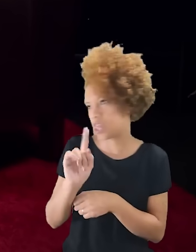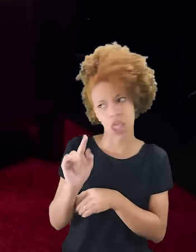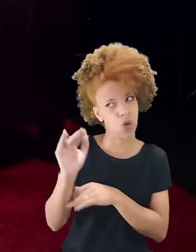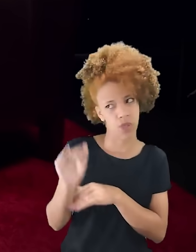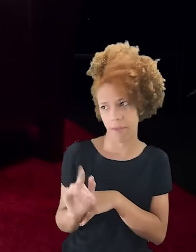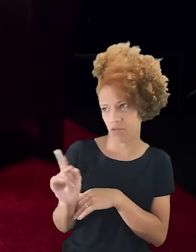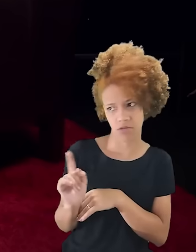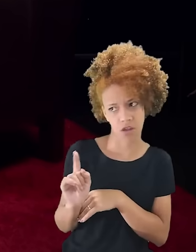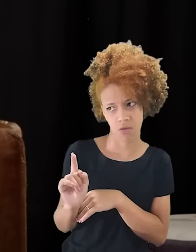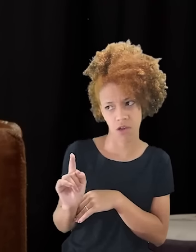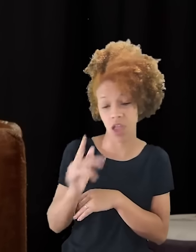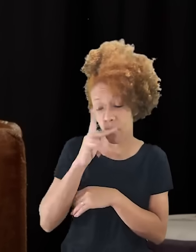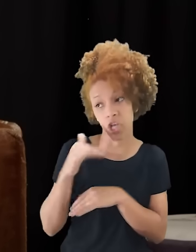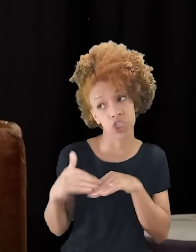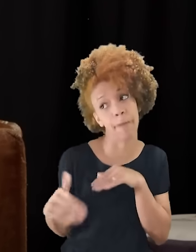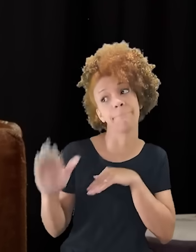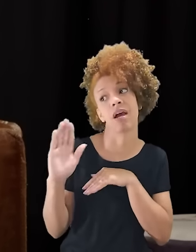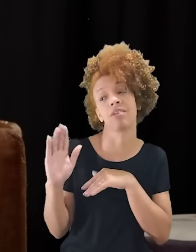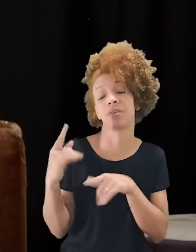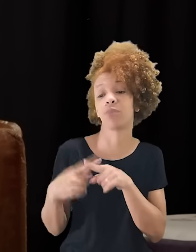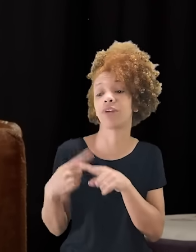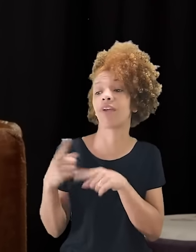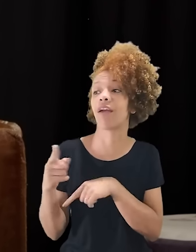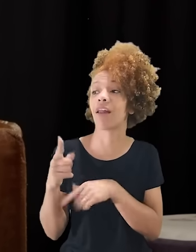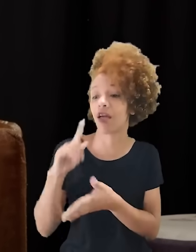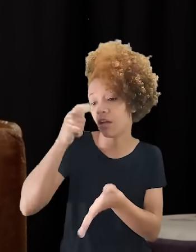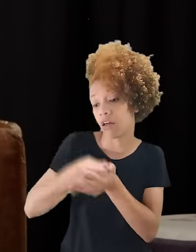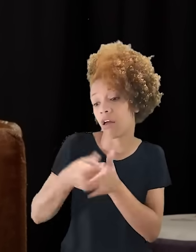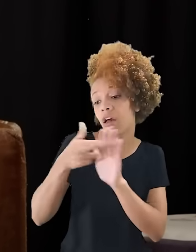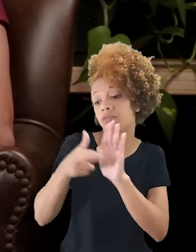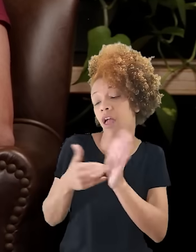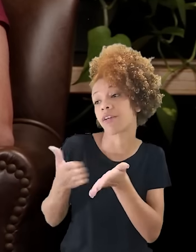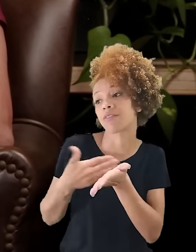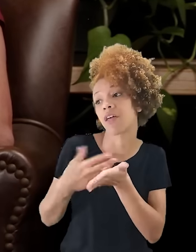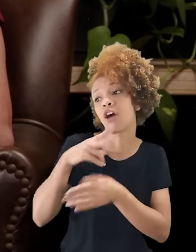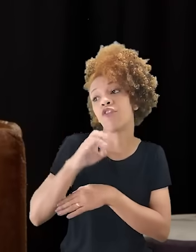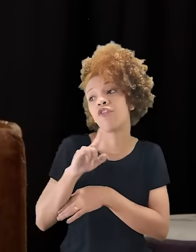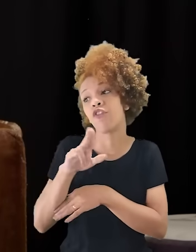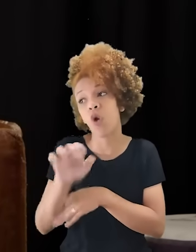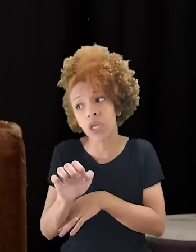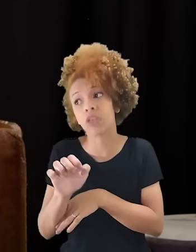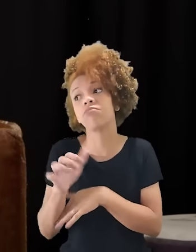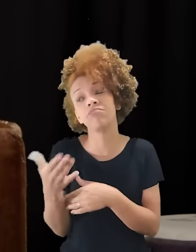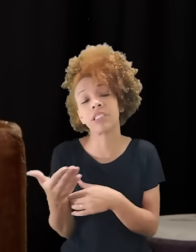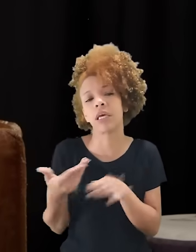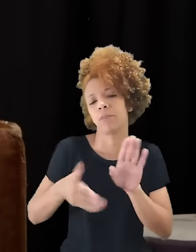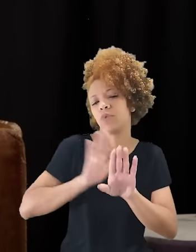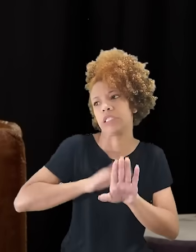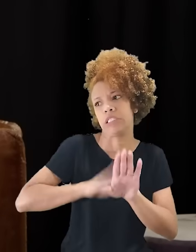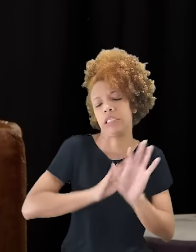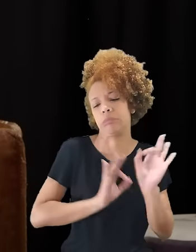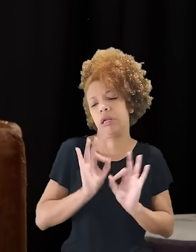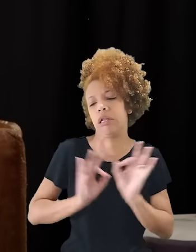menos poder ela eu acho que ela tem mais poder por ela comandar a Vogue entendi entendi mas mas tipo assim por ela viver mais por trás